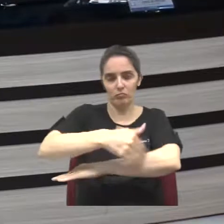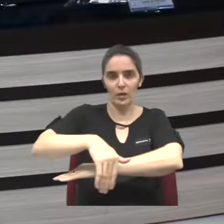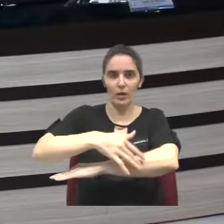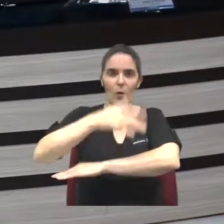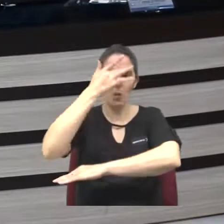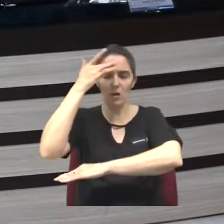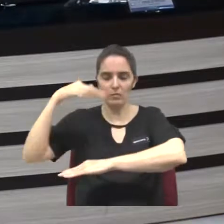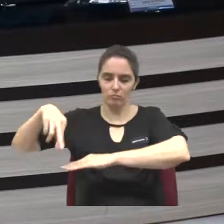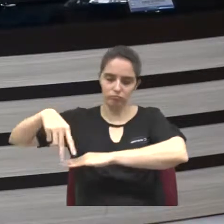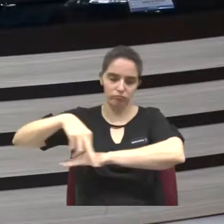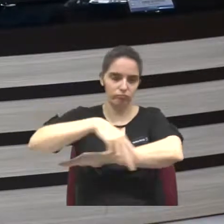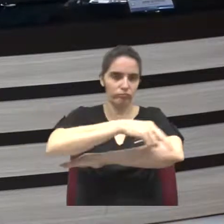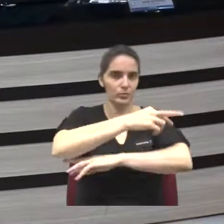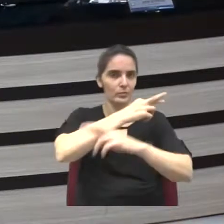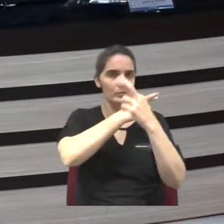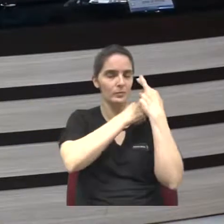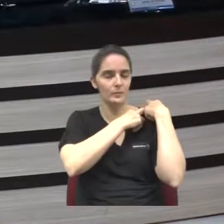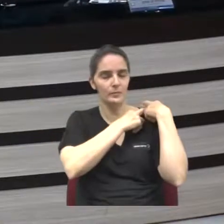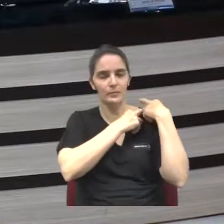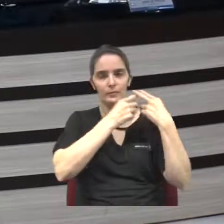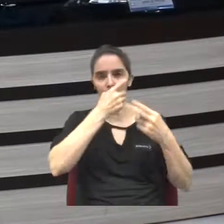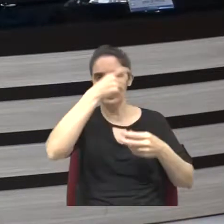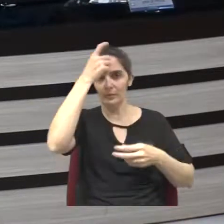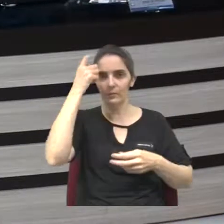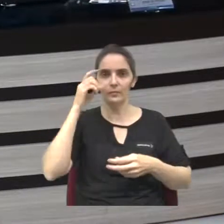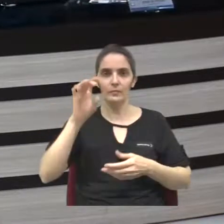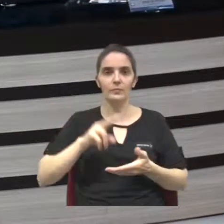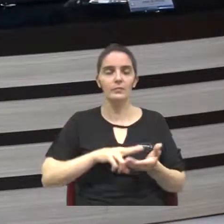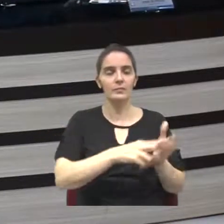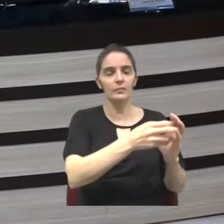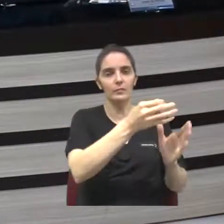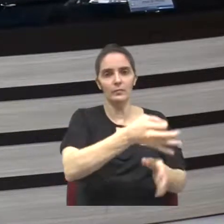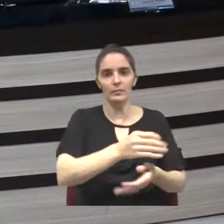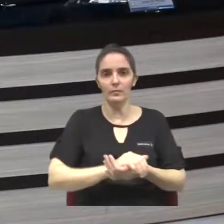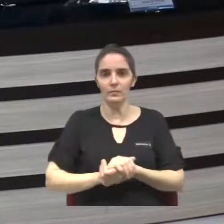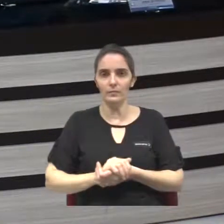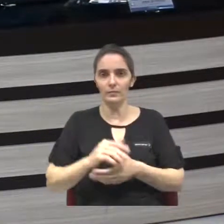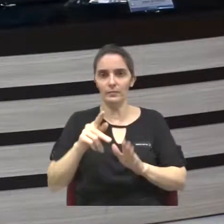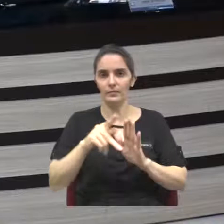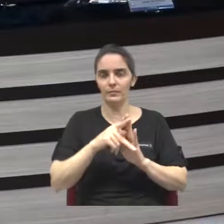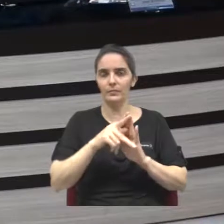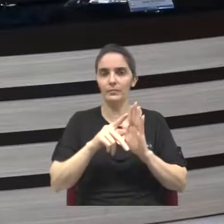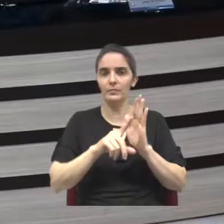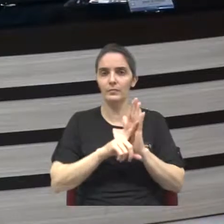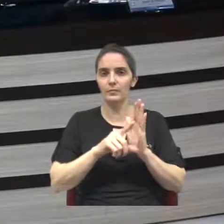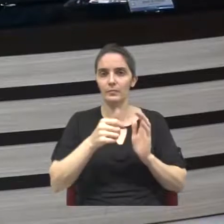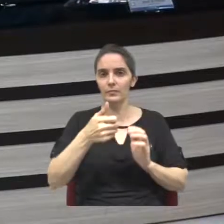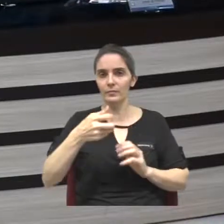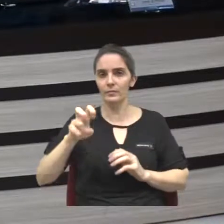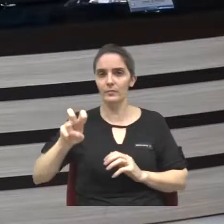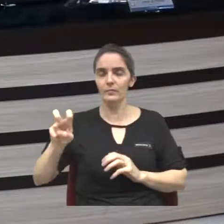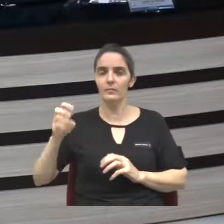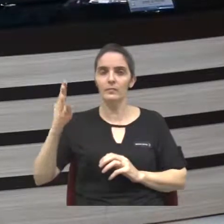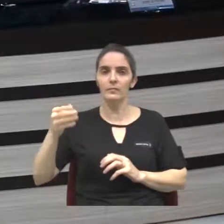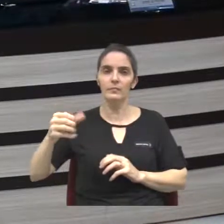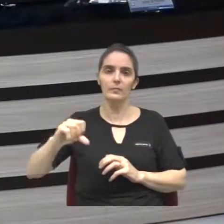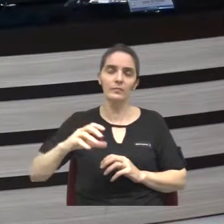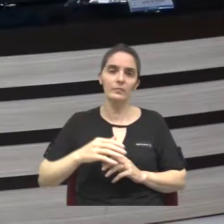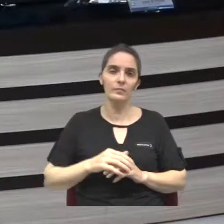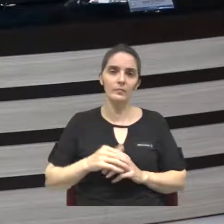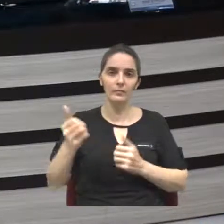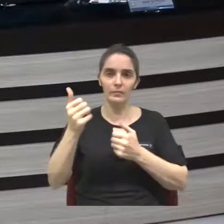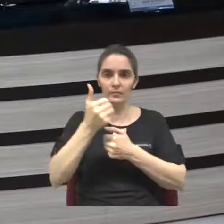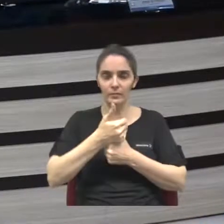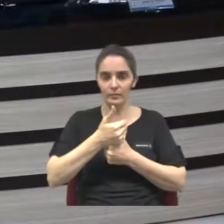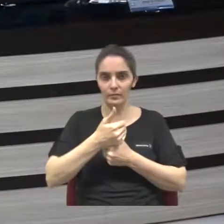Autoria, vereador Wagner Barbosa. As comissões. Projeto de lei 155, barra 2019, fica instituído no calendário oficial